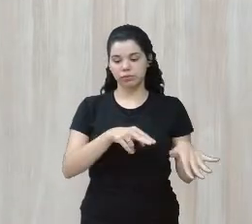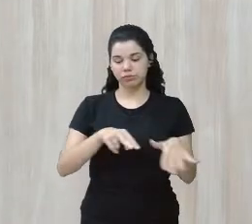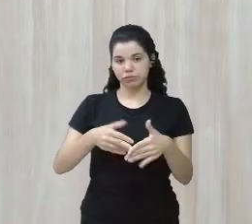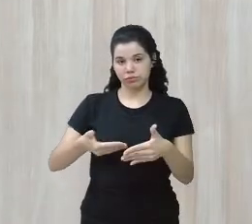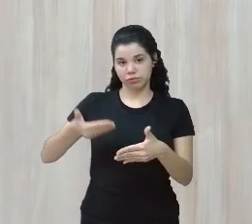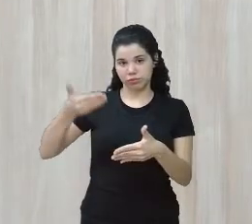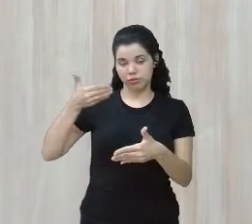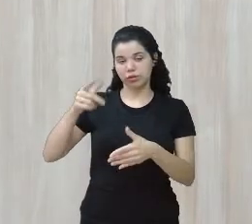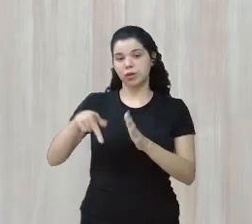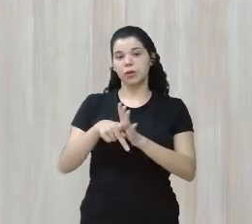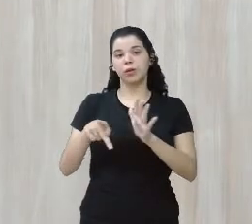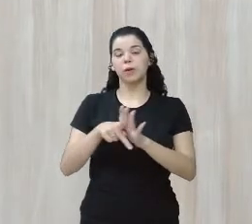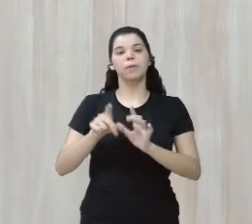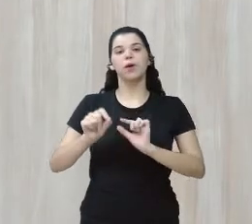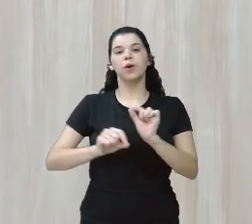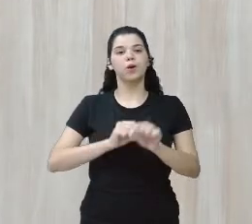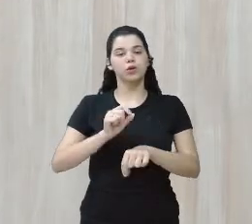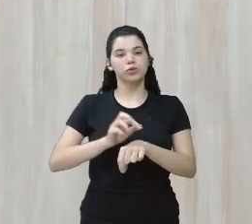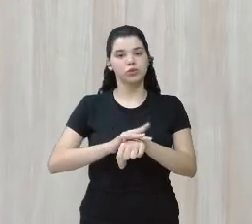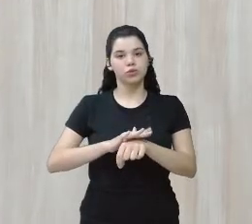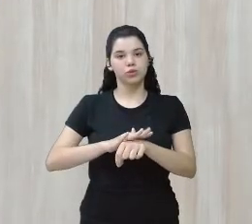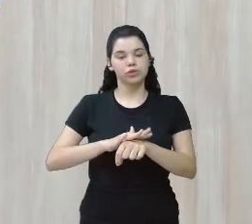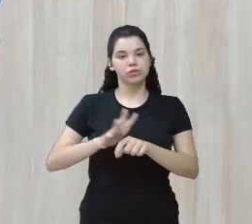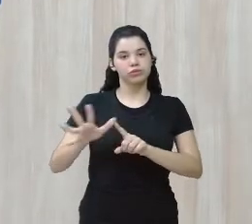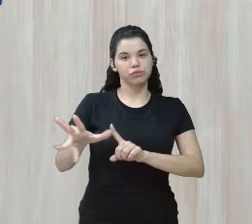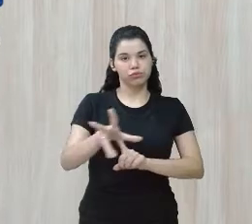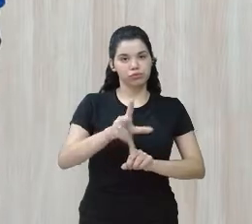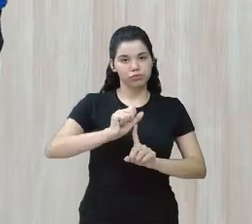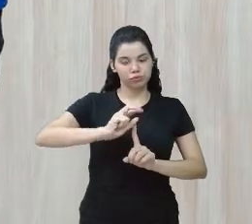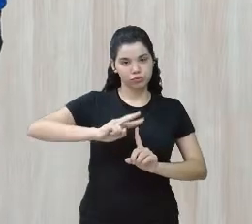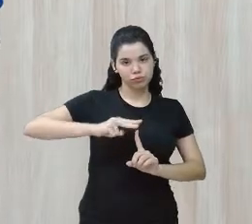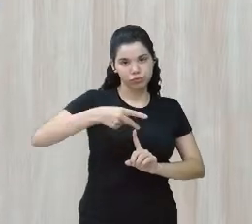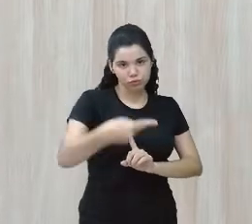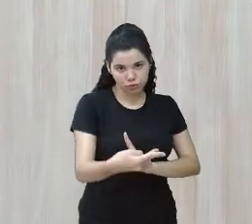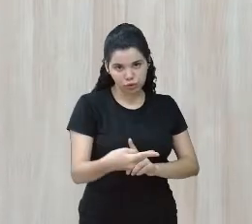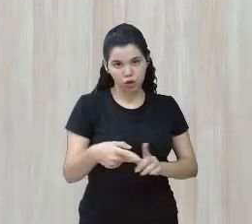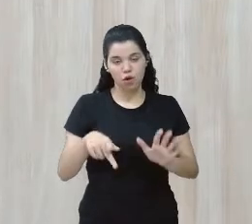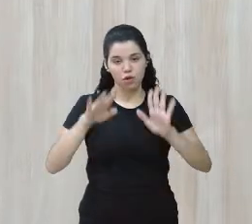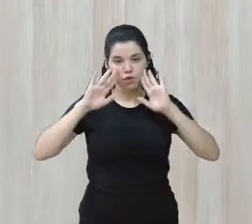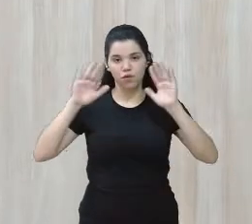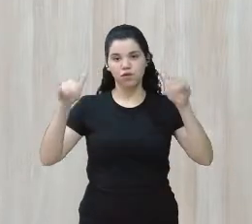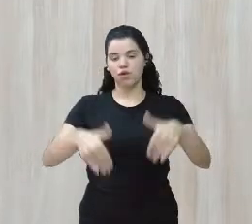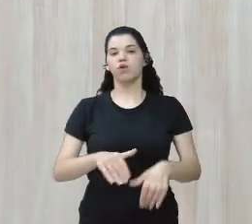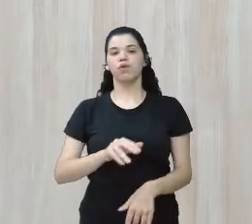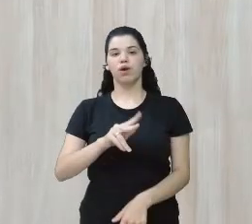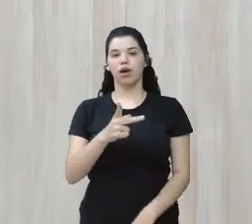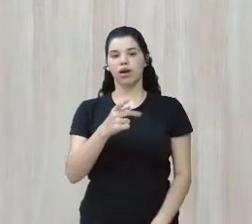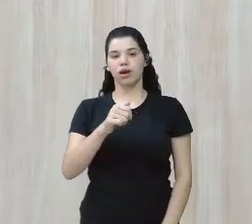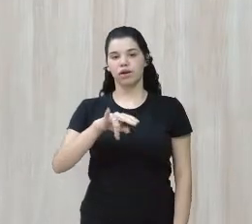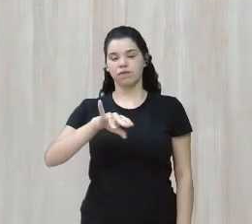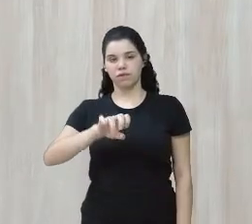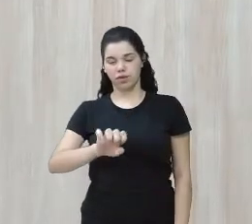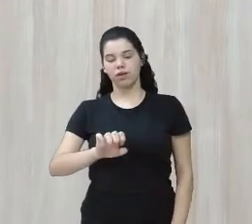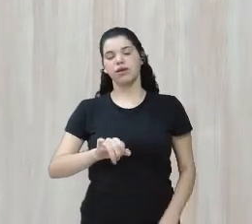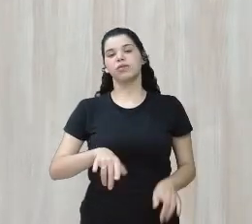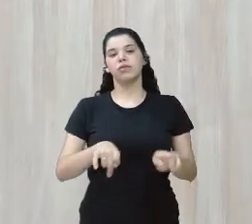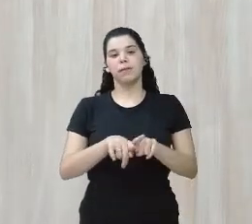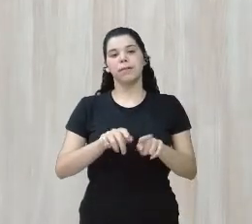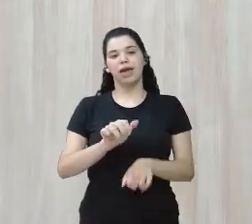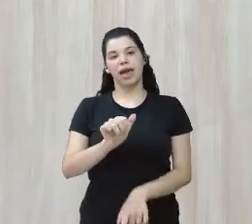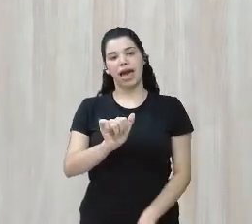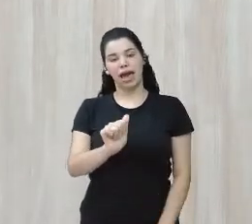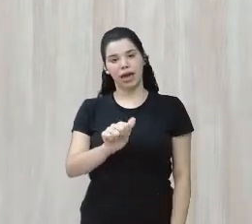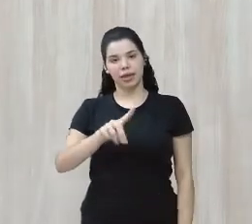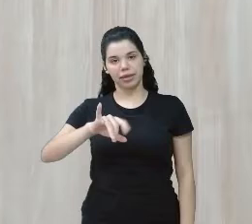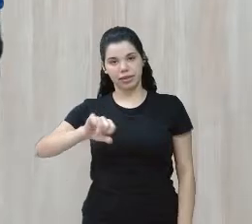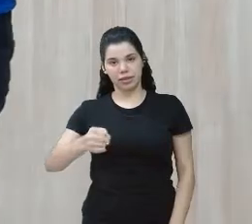infecções sexualmente transmissíveis, dando um olhar maior pelo vírus HIV e a doença AIDS, tá certo? Então,